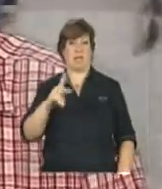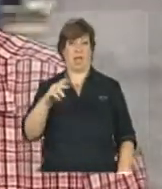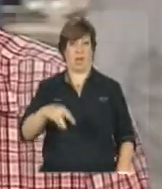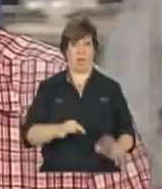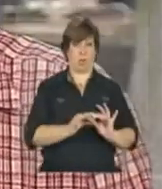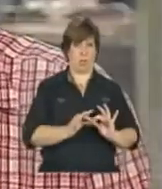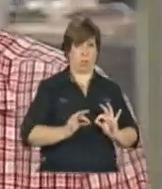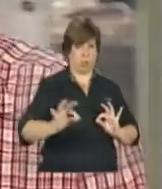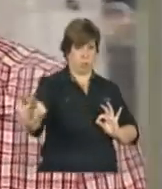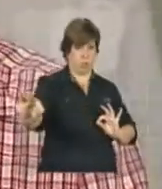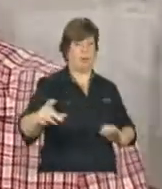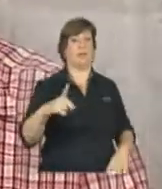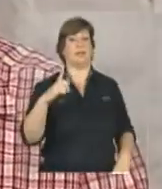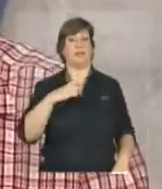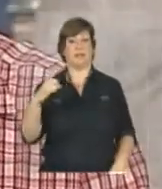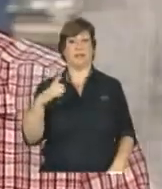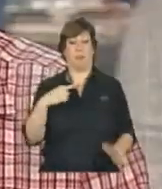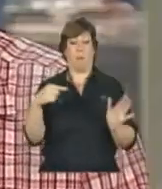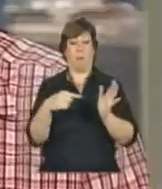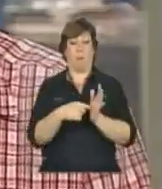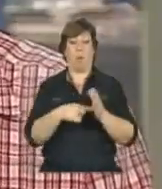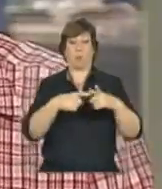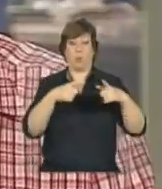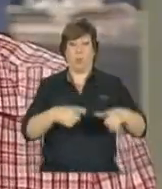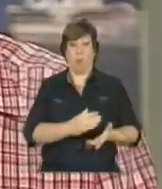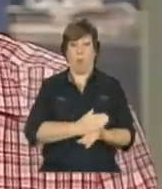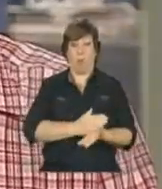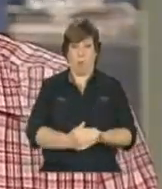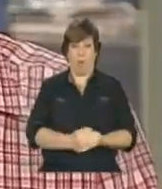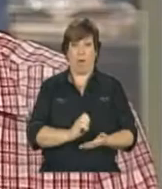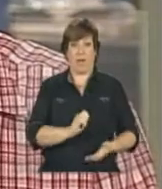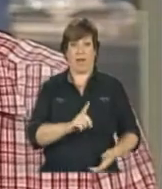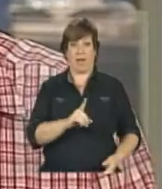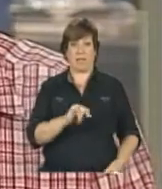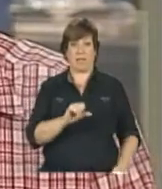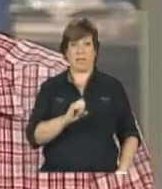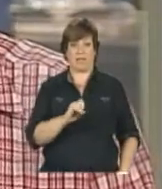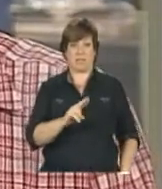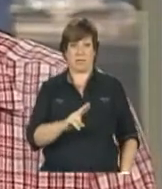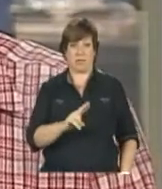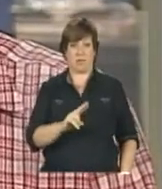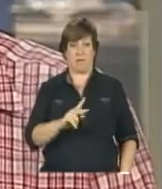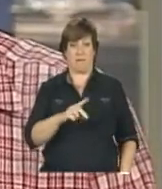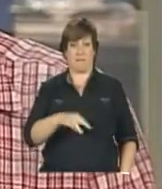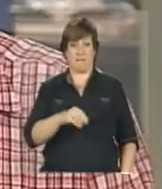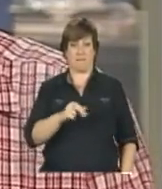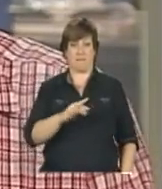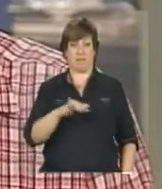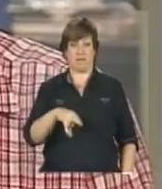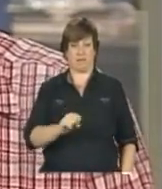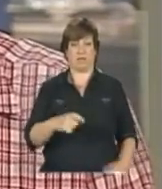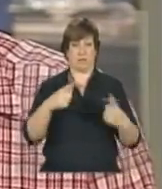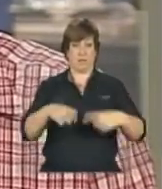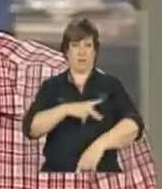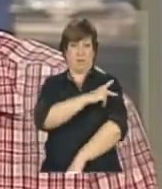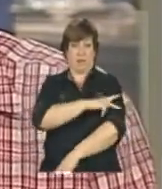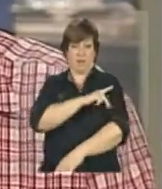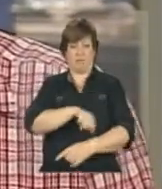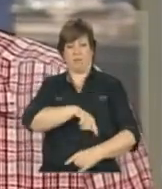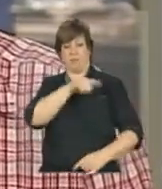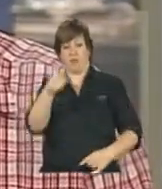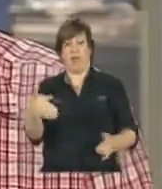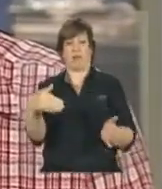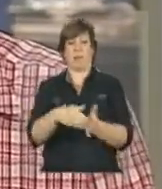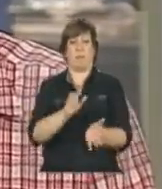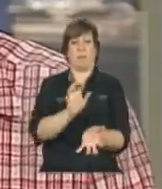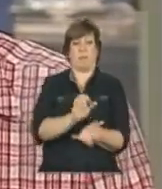de extensão, tem seu ponto de origem na cidade de Eliseu Martins, no Piauí, vai até Salgueiro, em Pernambuco, e de